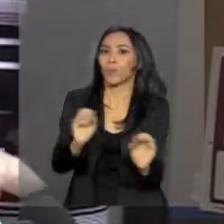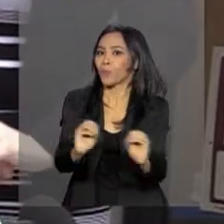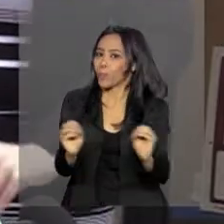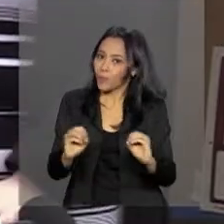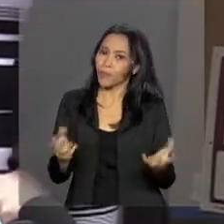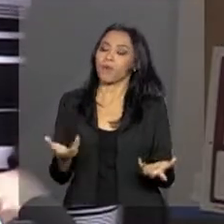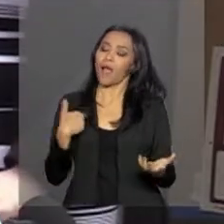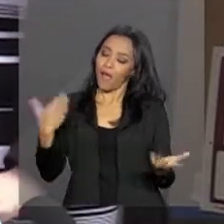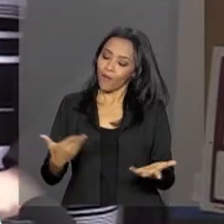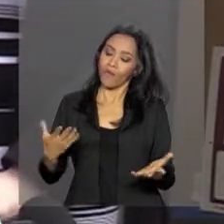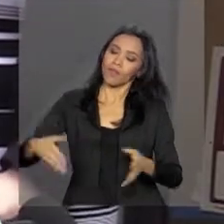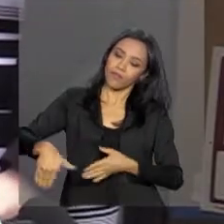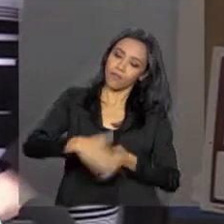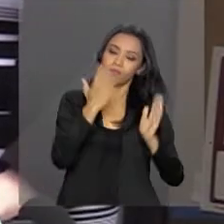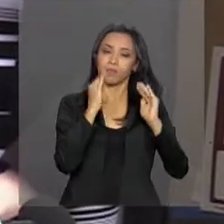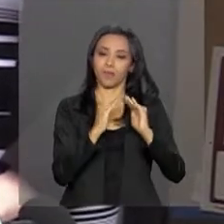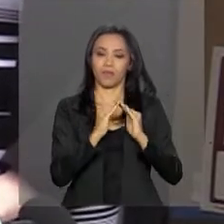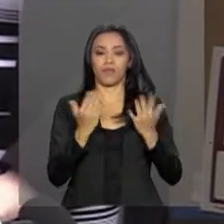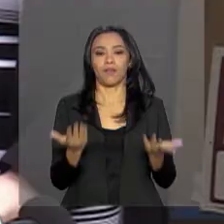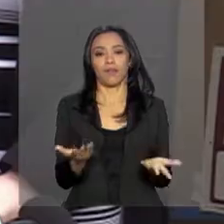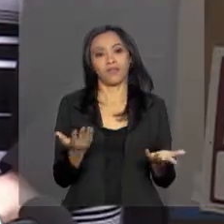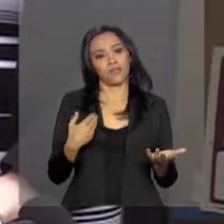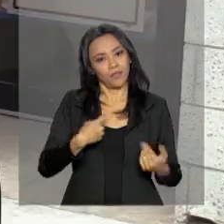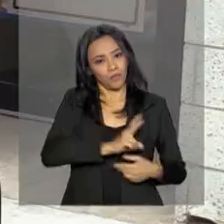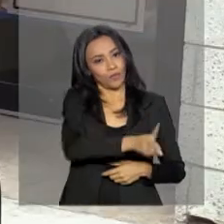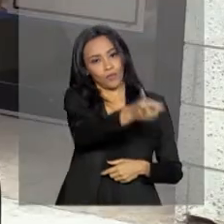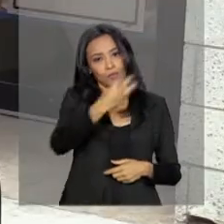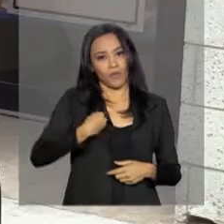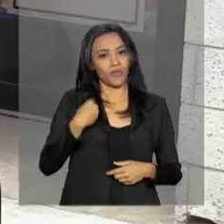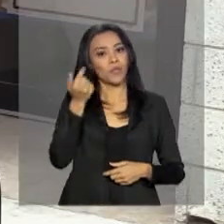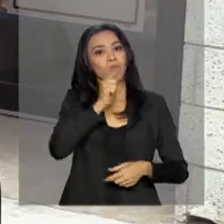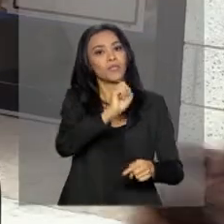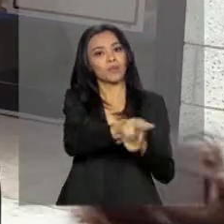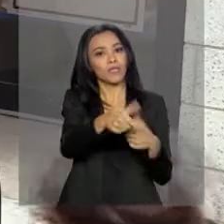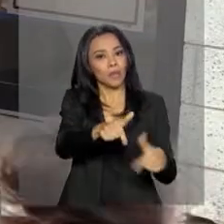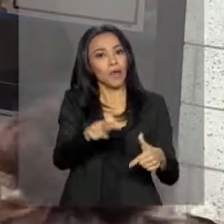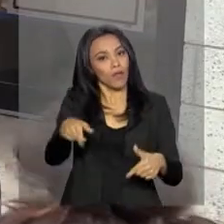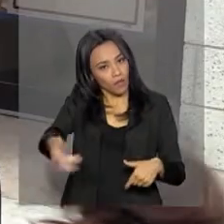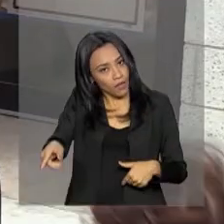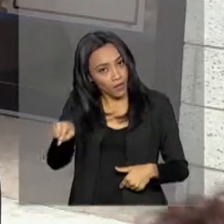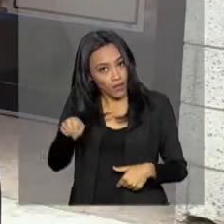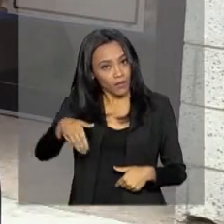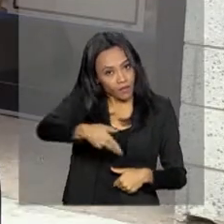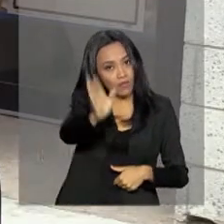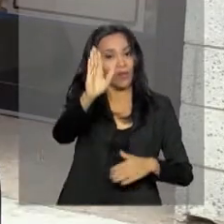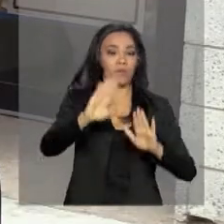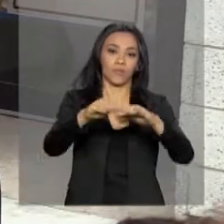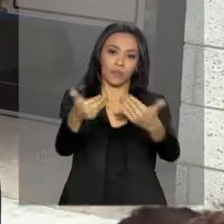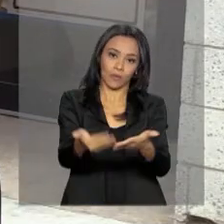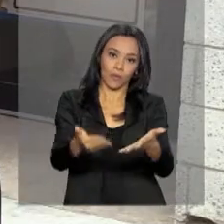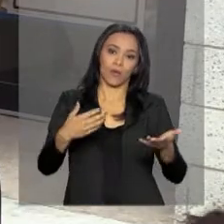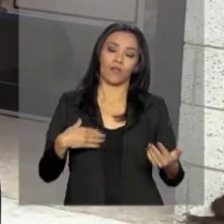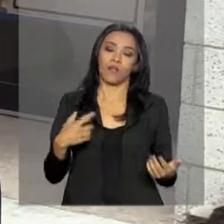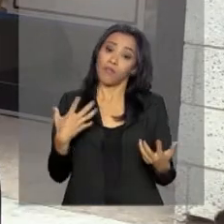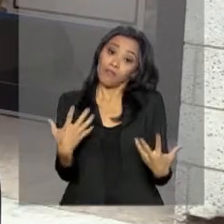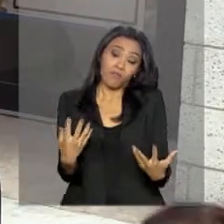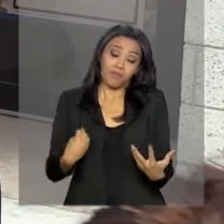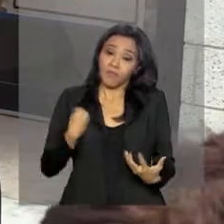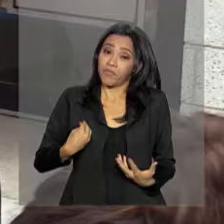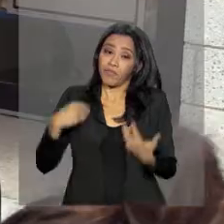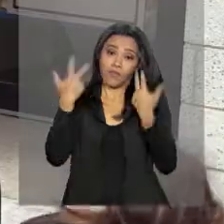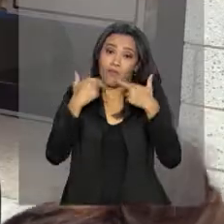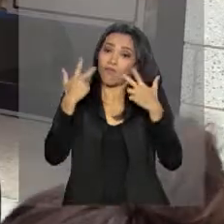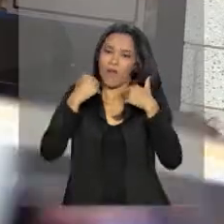agora é pra casa minha vida conseguiu trabalho ele vai à escola a gente vai tentar ter uma vida normal